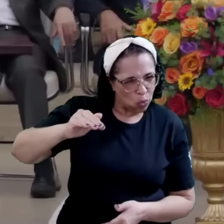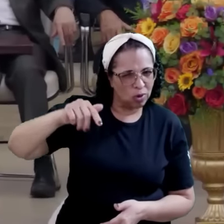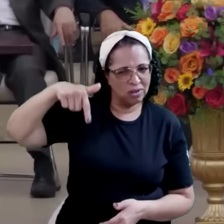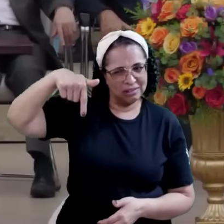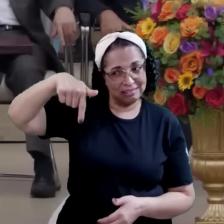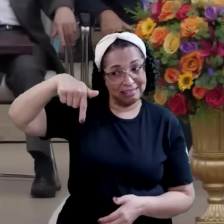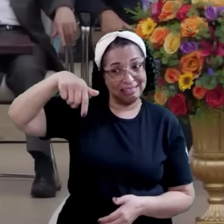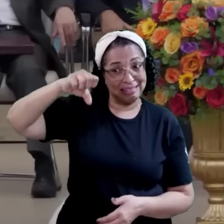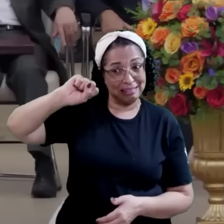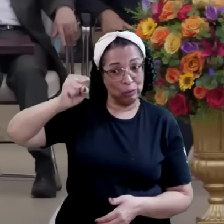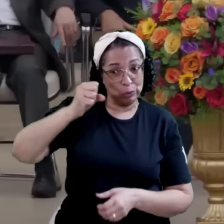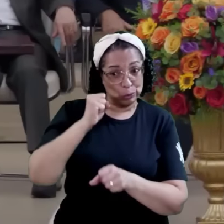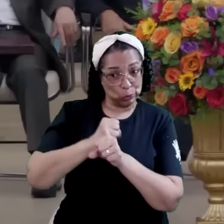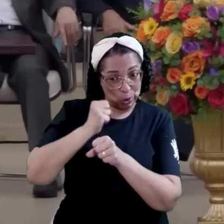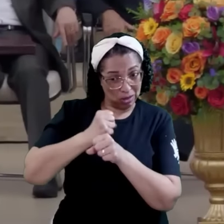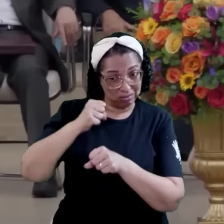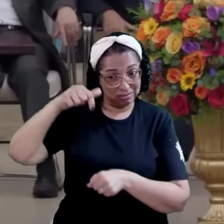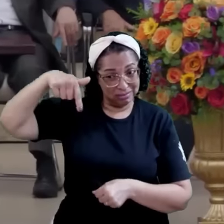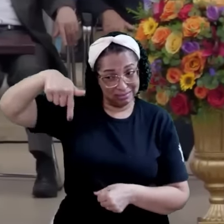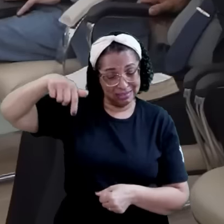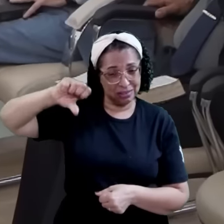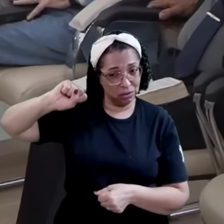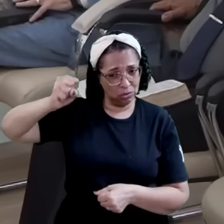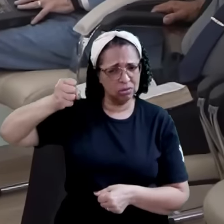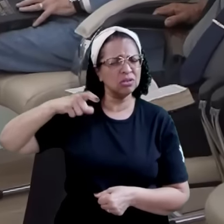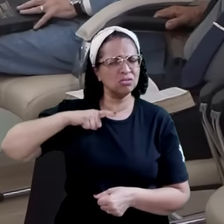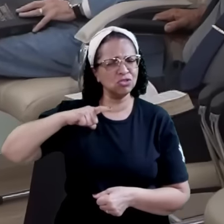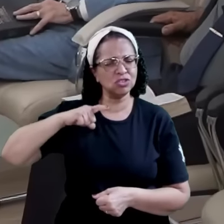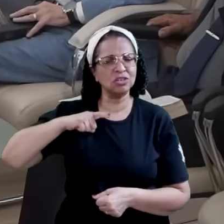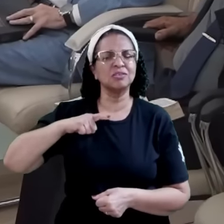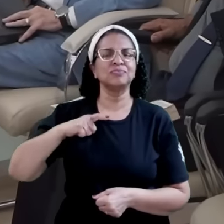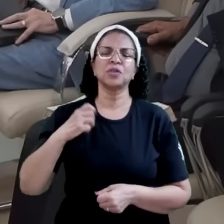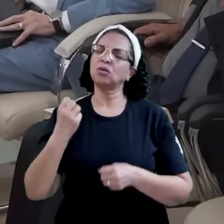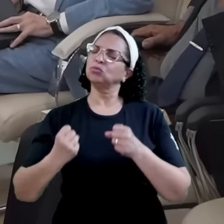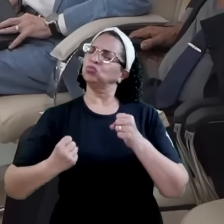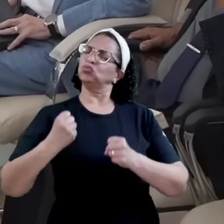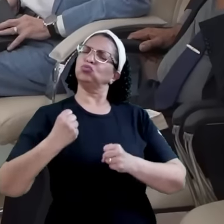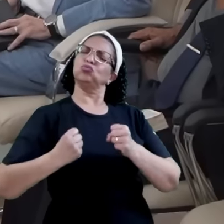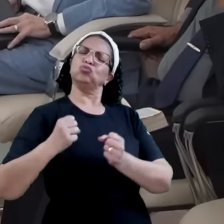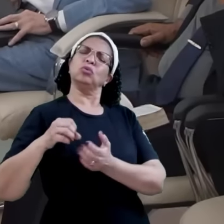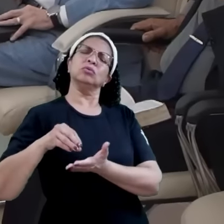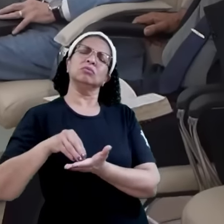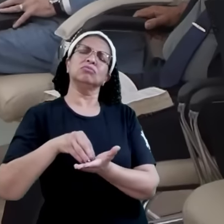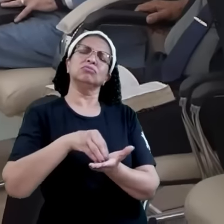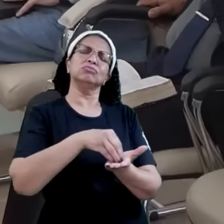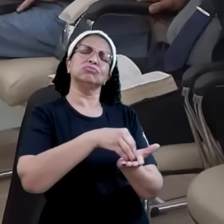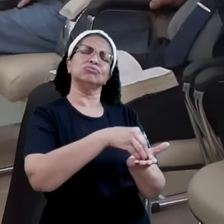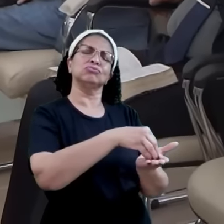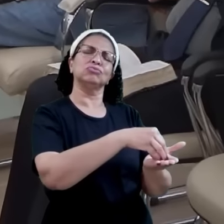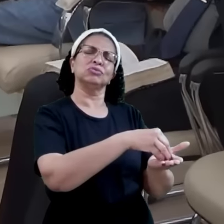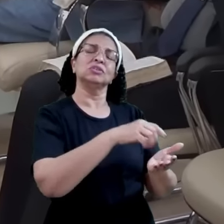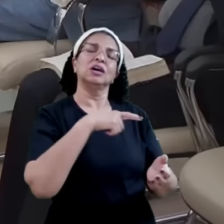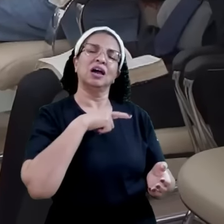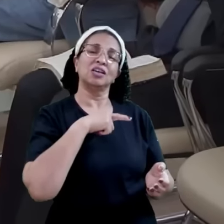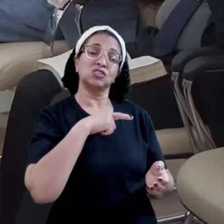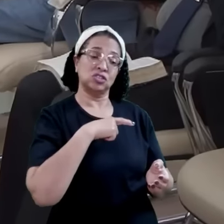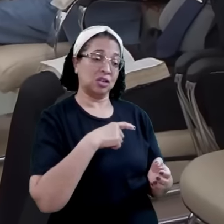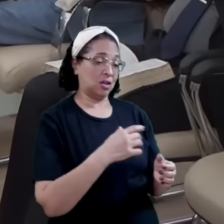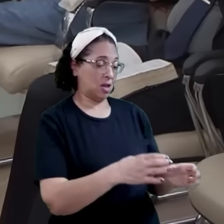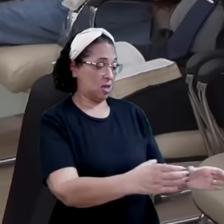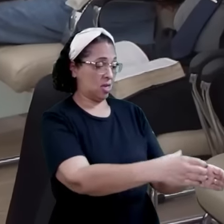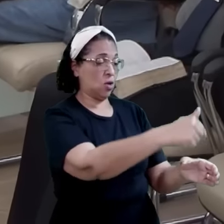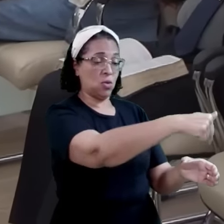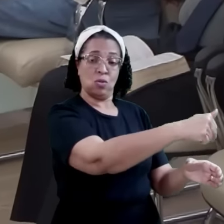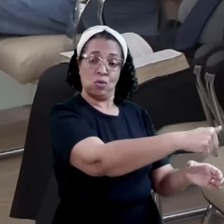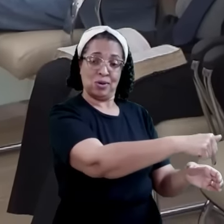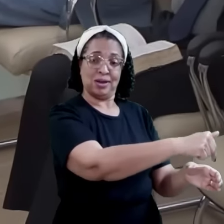alguém eu fui com o carro que Deus me deu quando eu cheguei tinha uma correntinha assim aquelas faixa de de trânsito assim ó aí quando eu embiquei lá vem